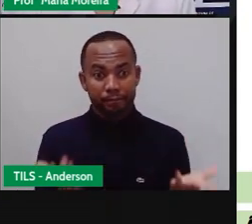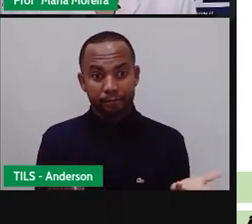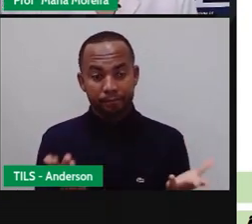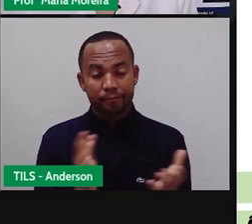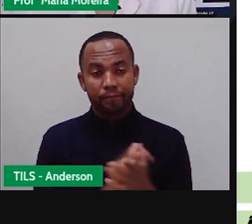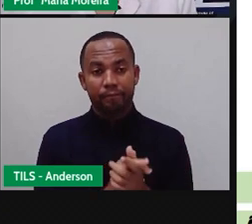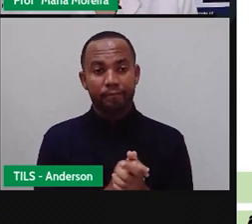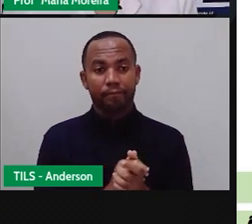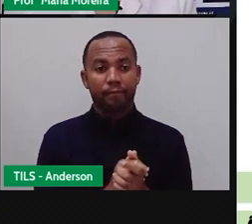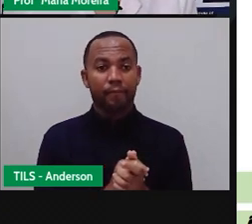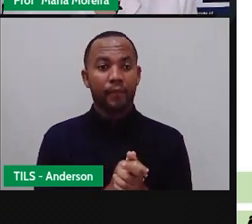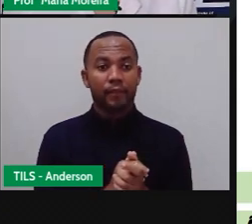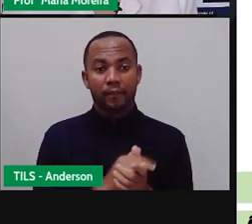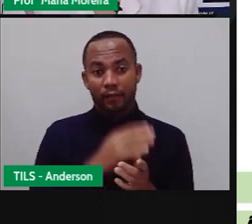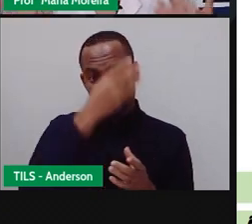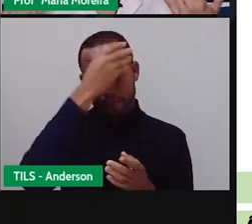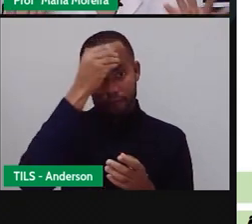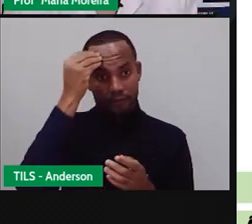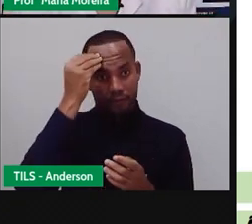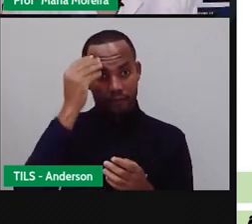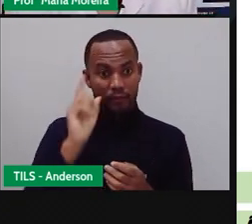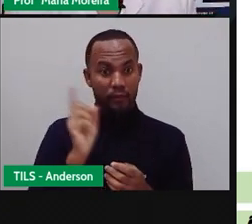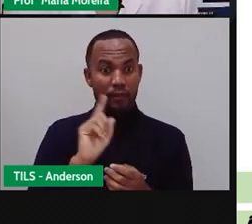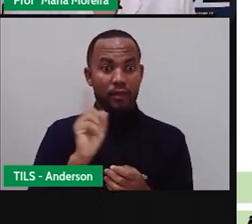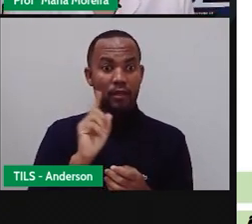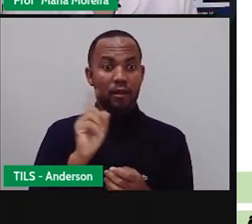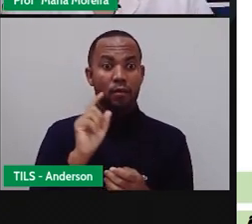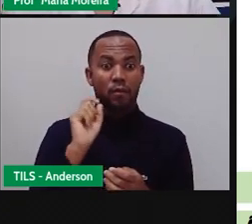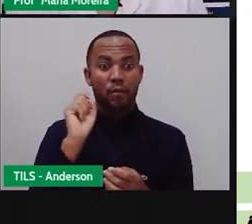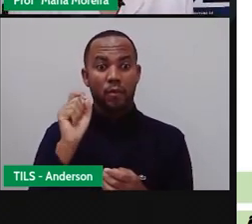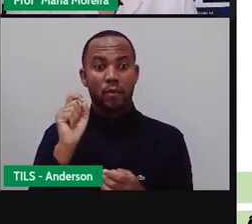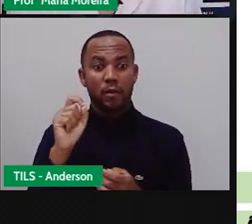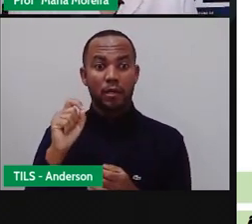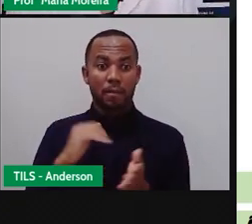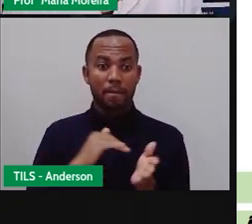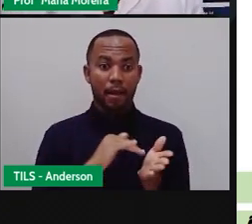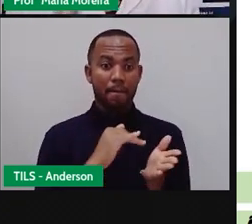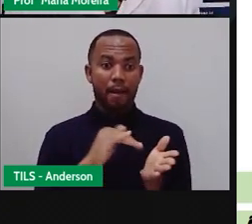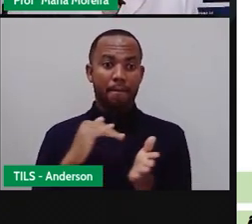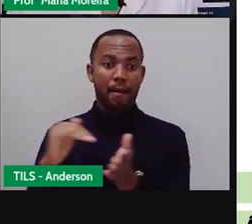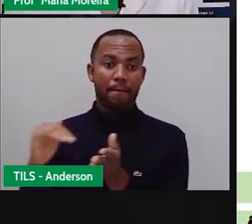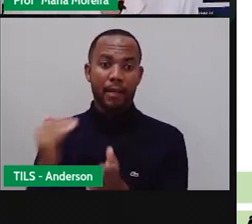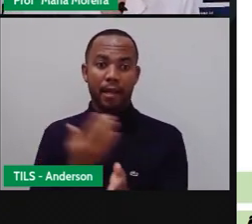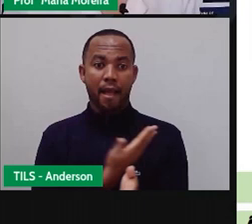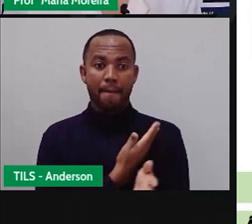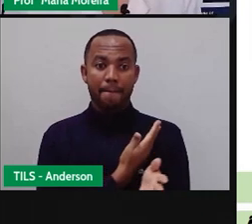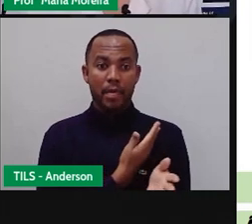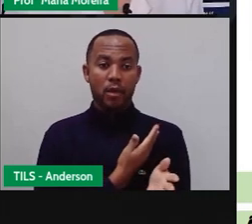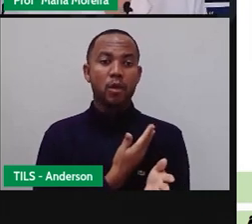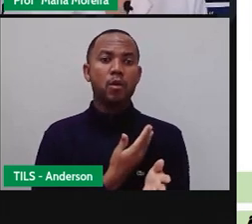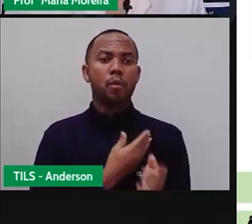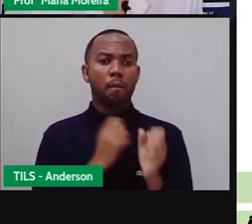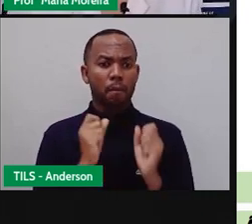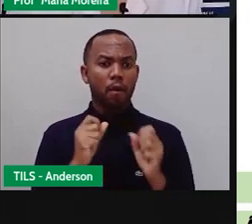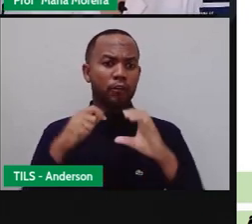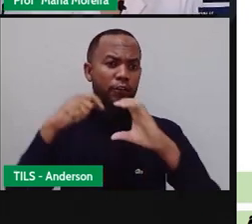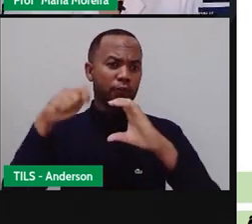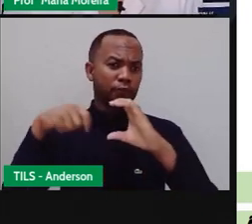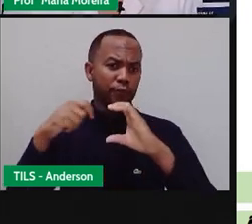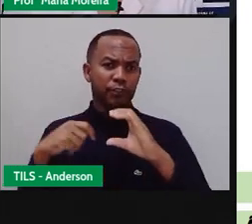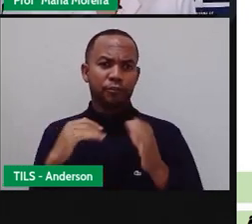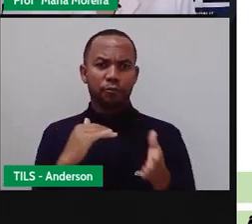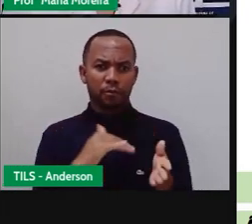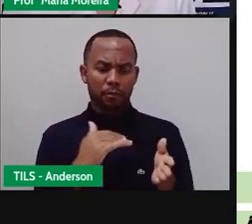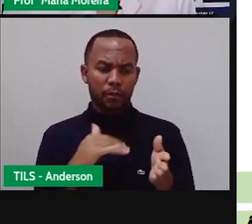né não vamos esquecer de que vocês podem aí compartilhar os nossos vídeos para os e para que todos